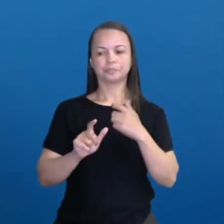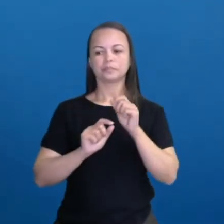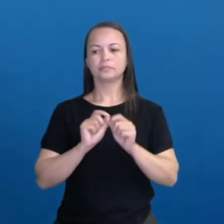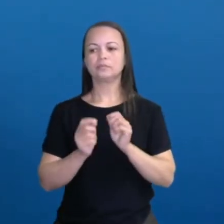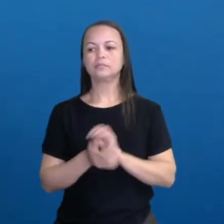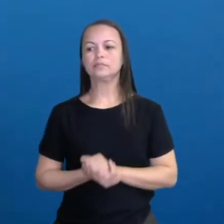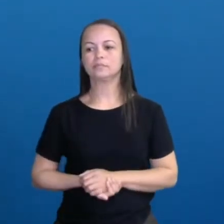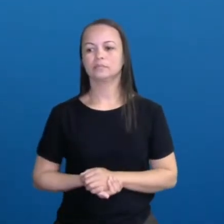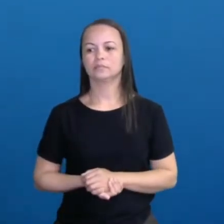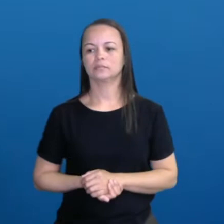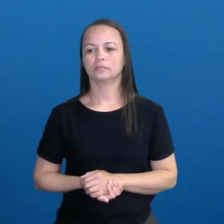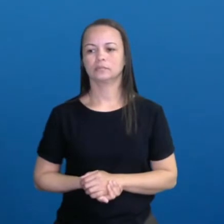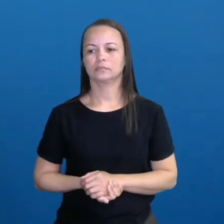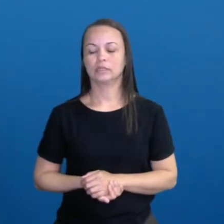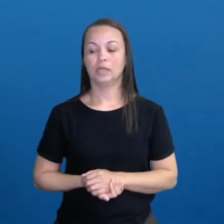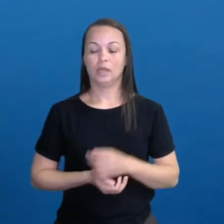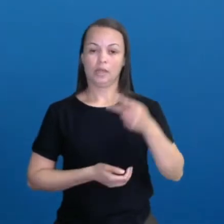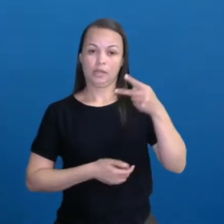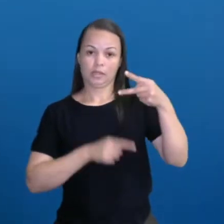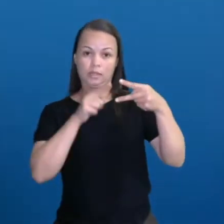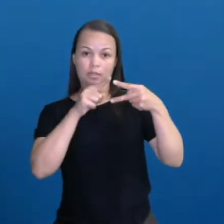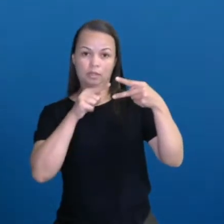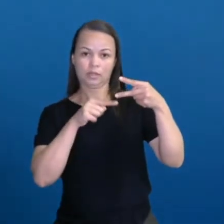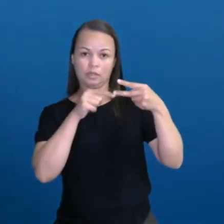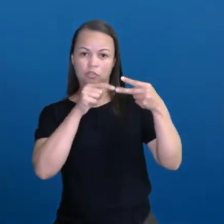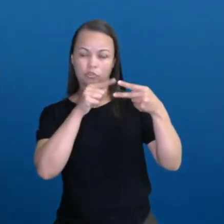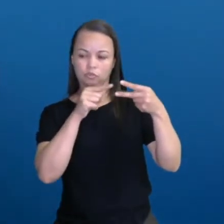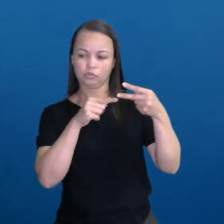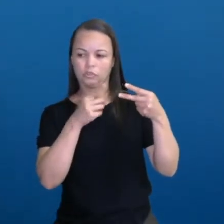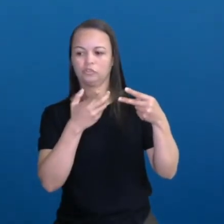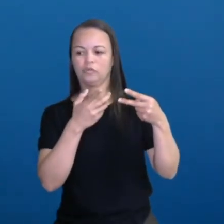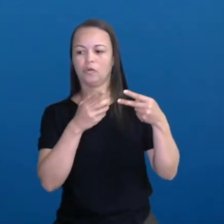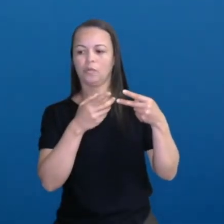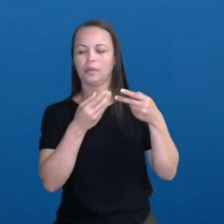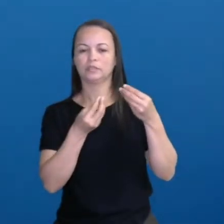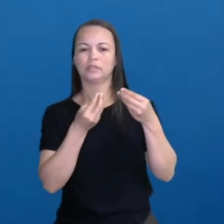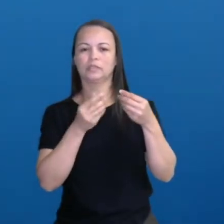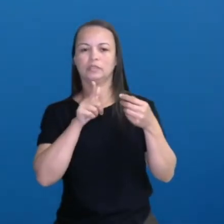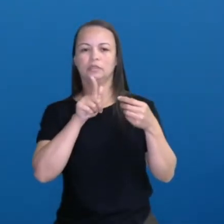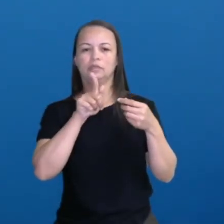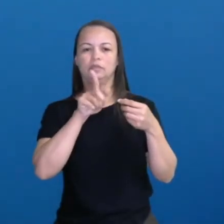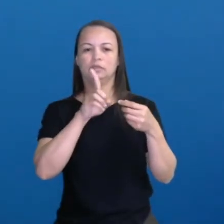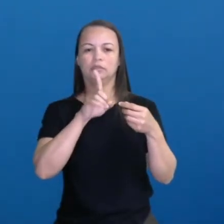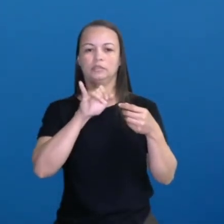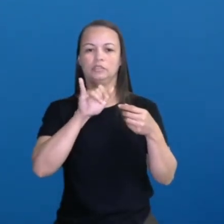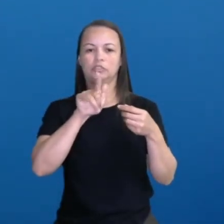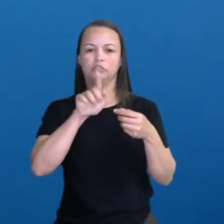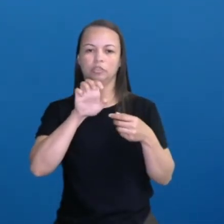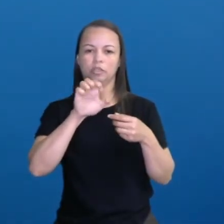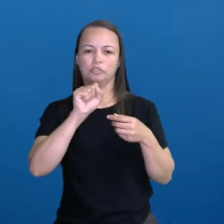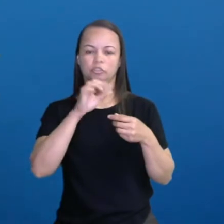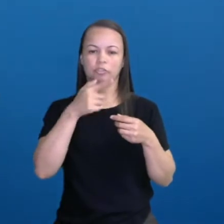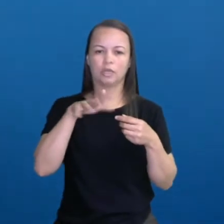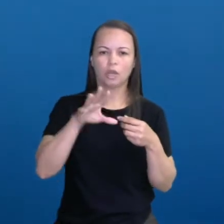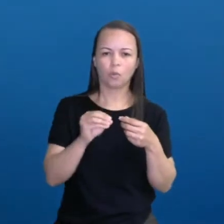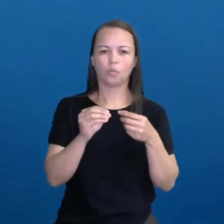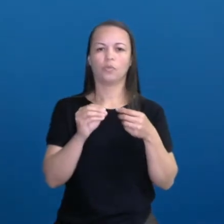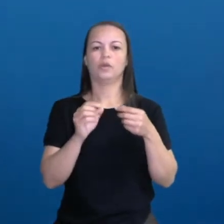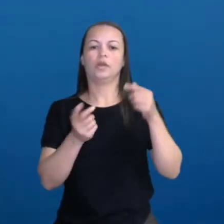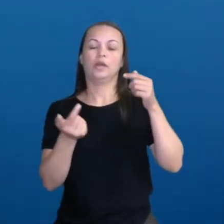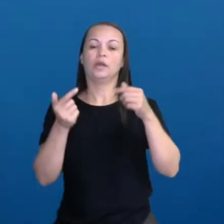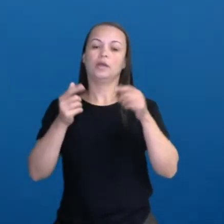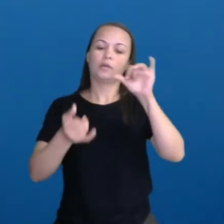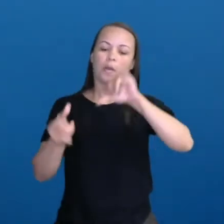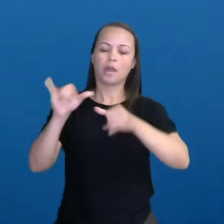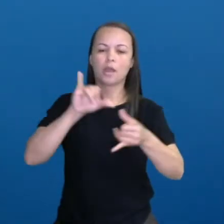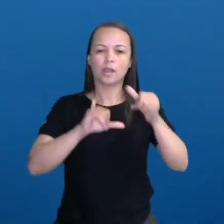produção. Essas duas formas de digestão, tanto química quanto mecânica, elas estão o tempo todo dialogando,